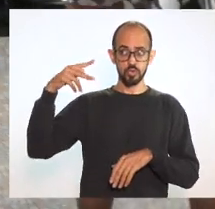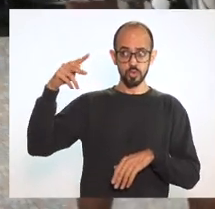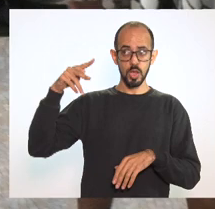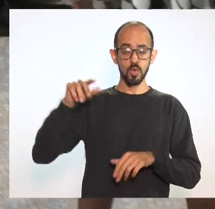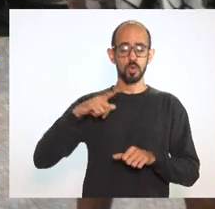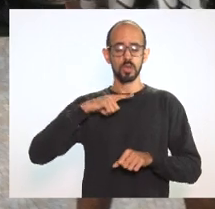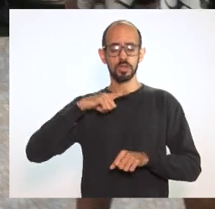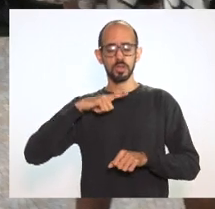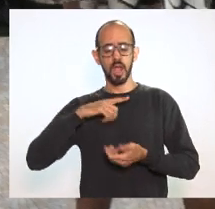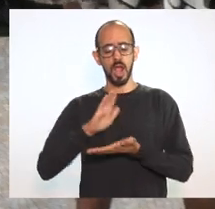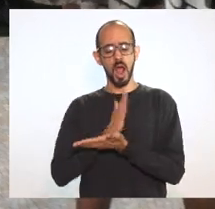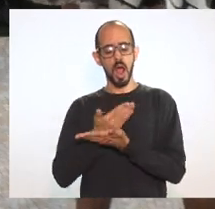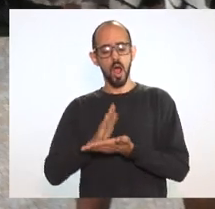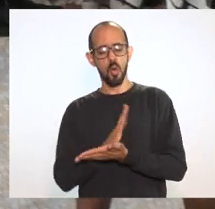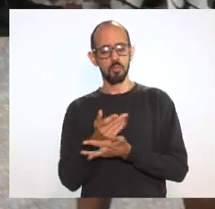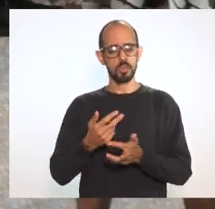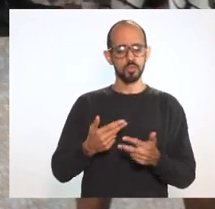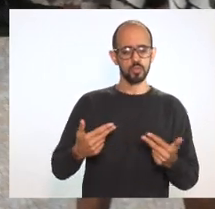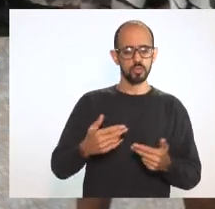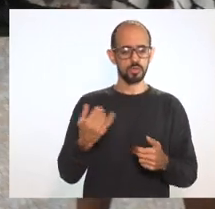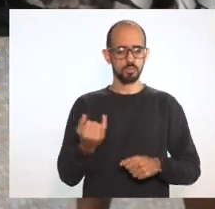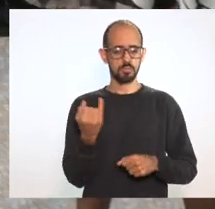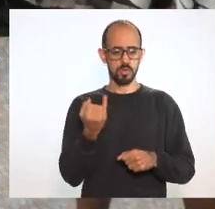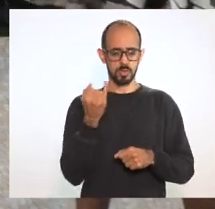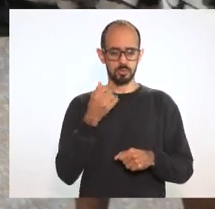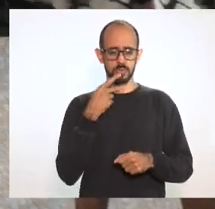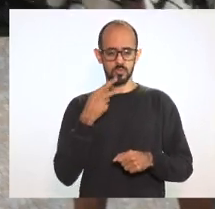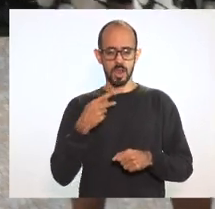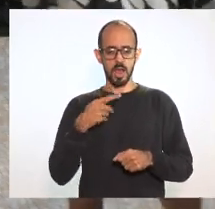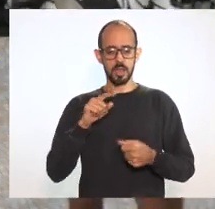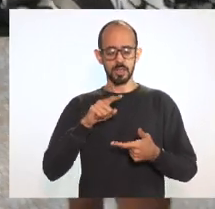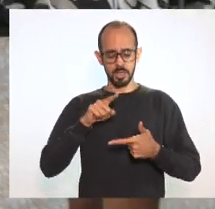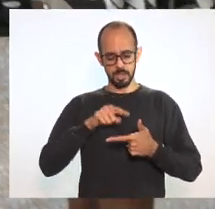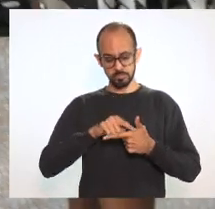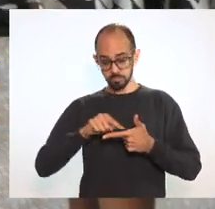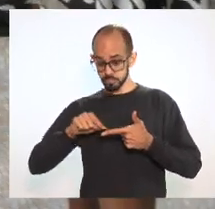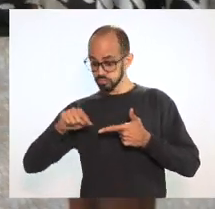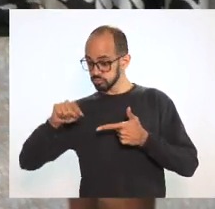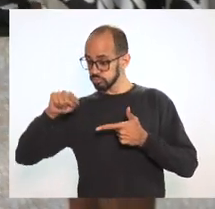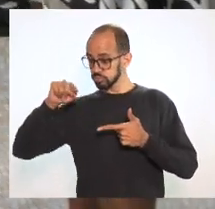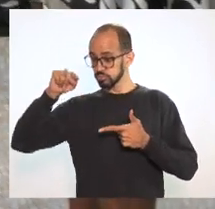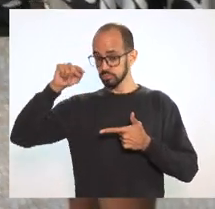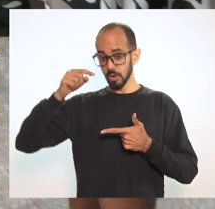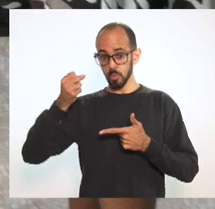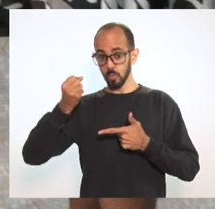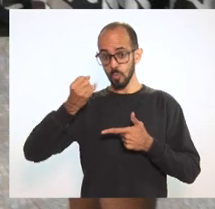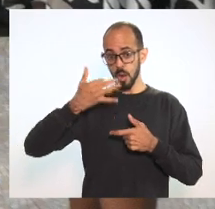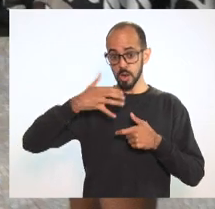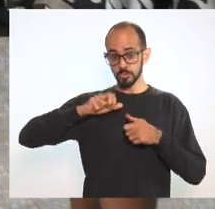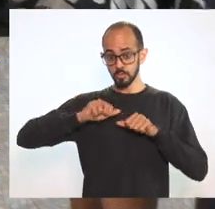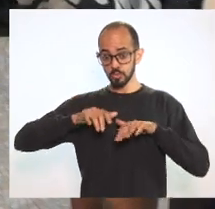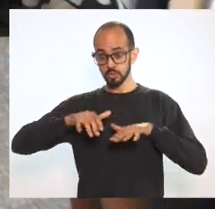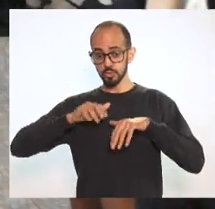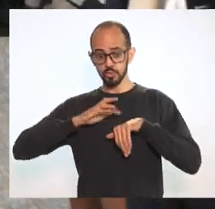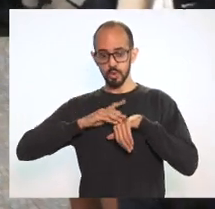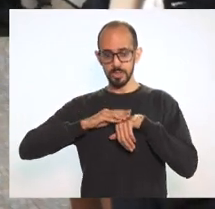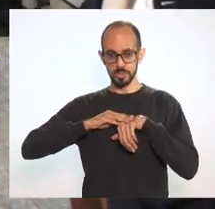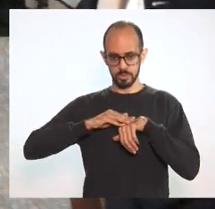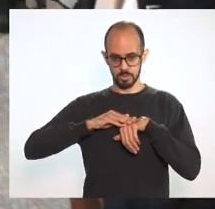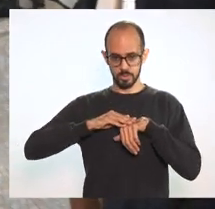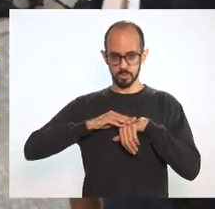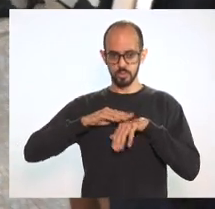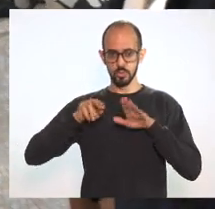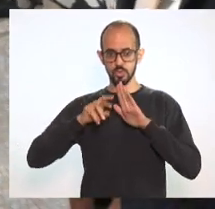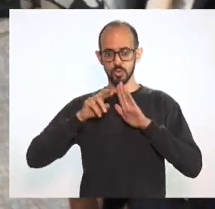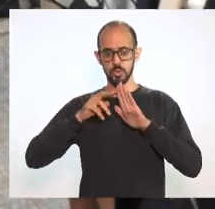algumas variáveis que devem ser levadas em conta. A curva epidemiológica, a imunização dos profissionais de educação, os protocolos